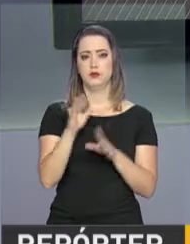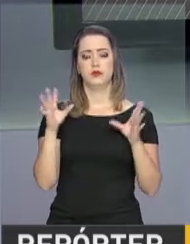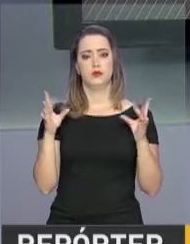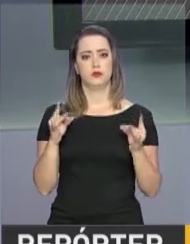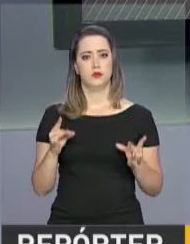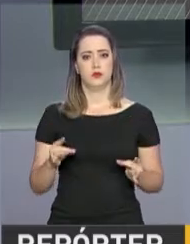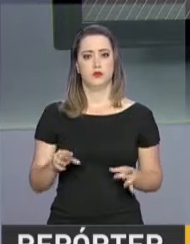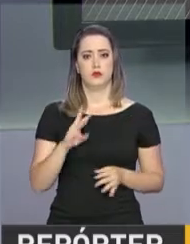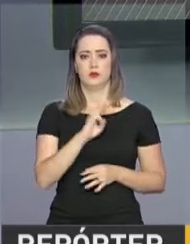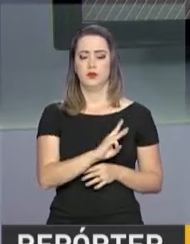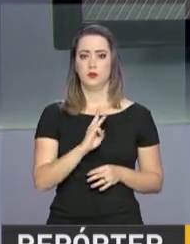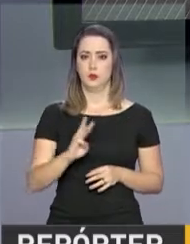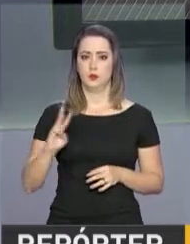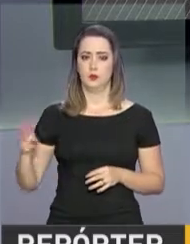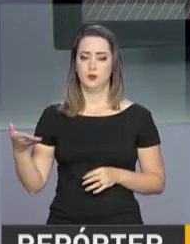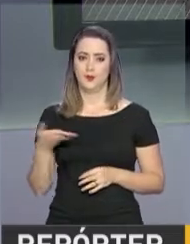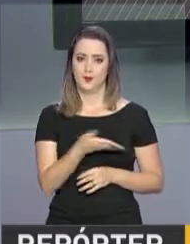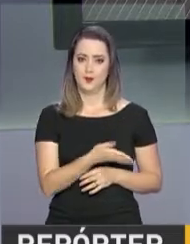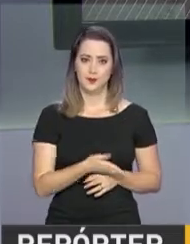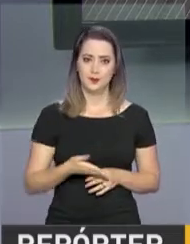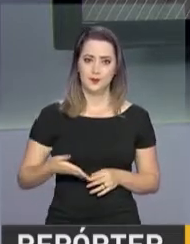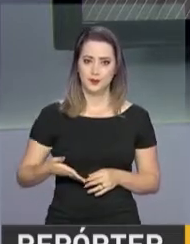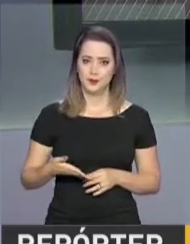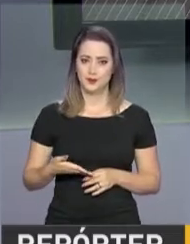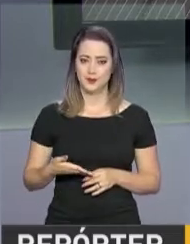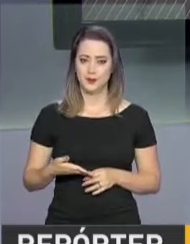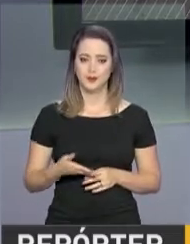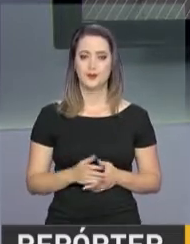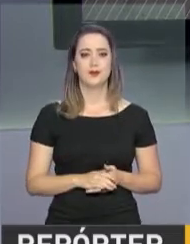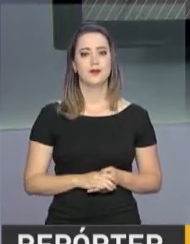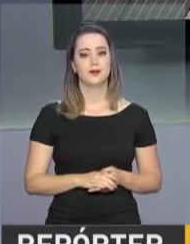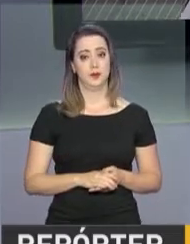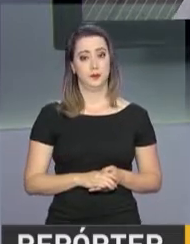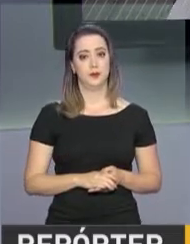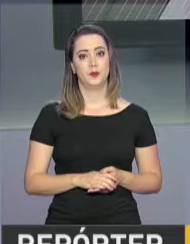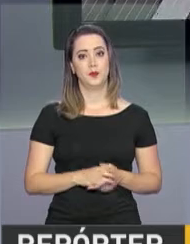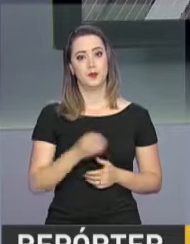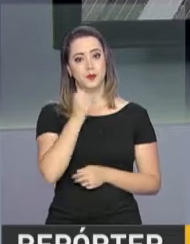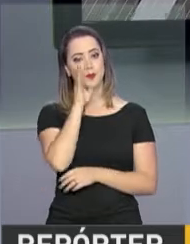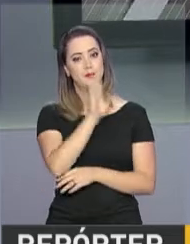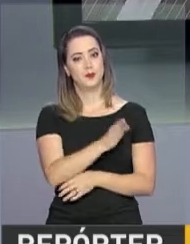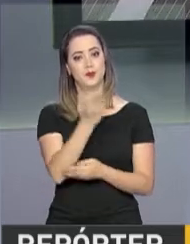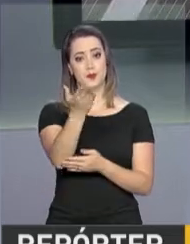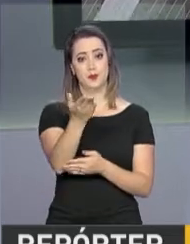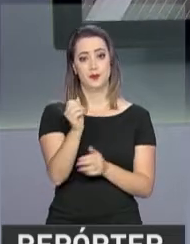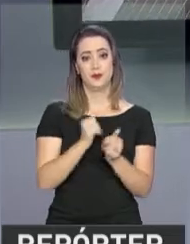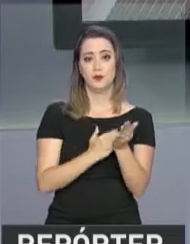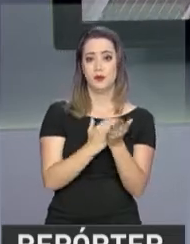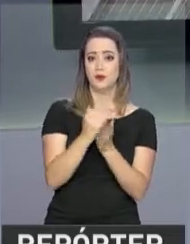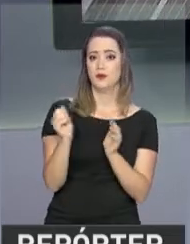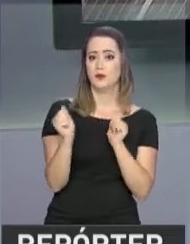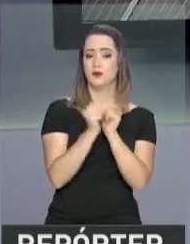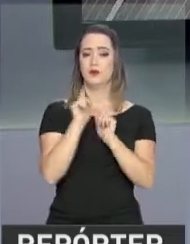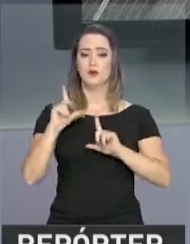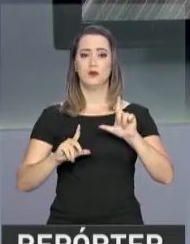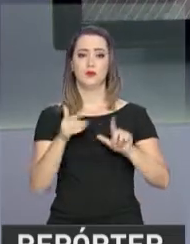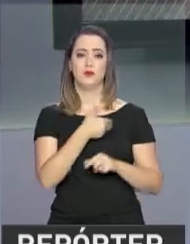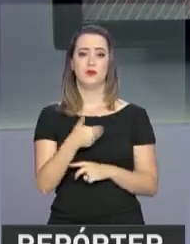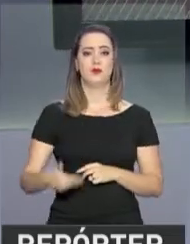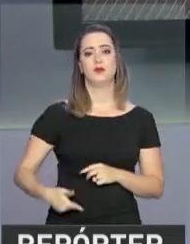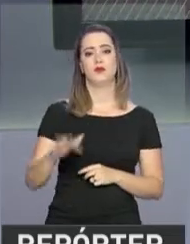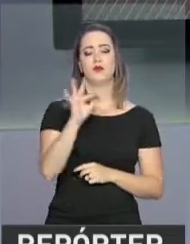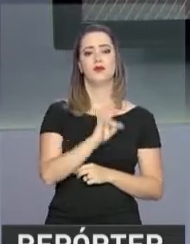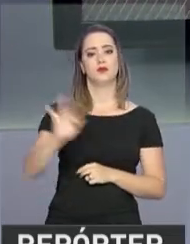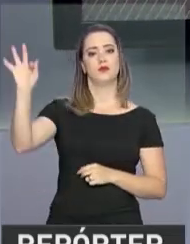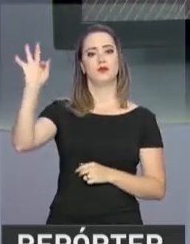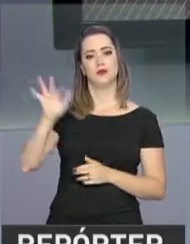no youtube e toda a nossa programação também está na página da nbr na internet boa tarde pra você continue com a gente aqui na nbr a